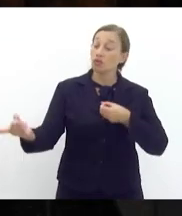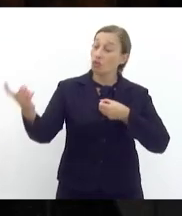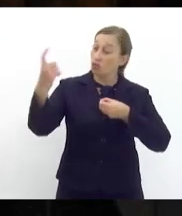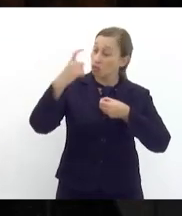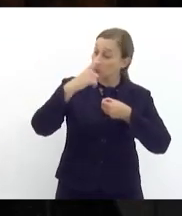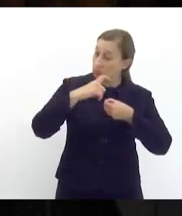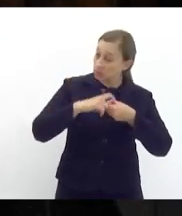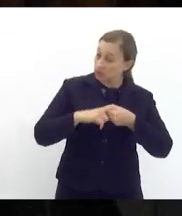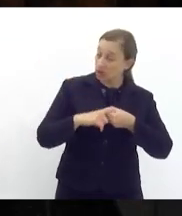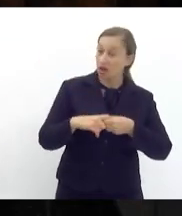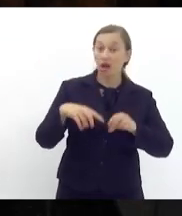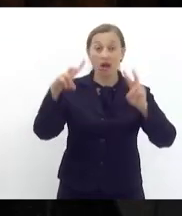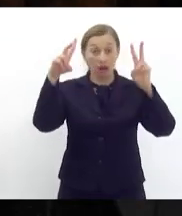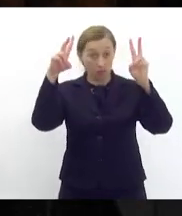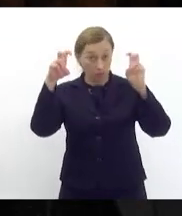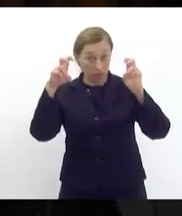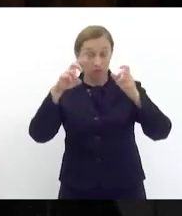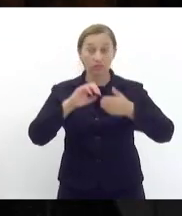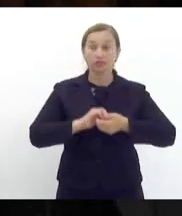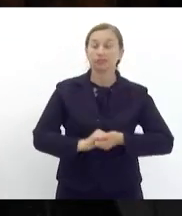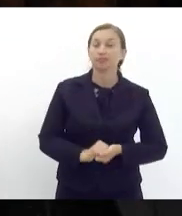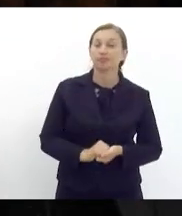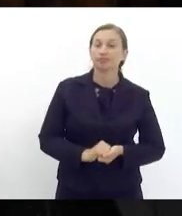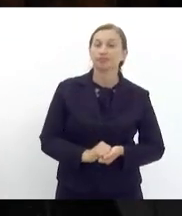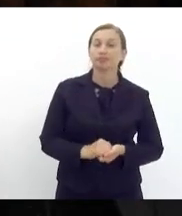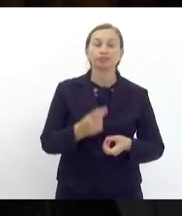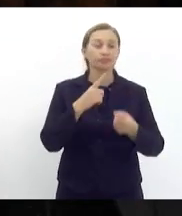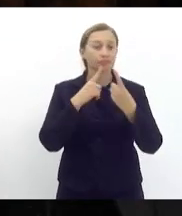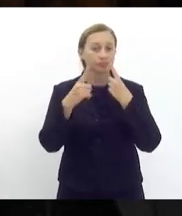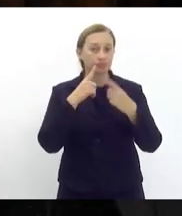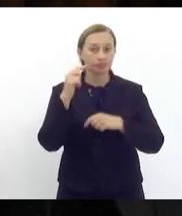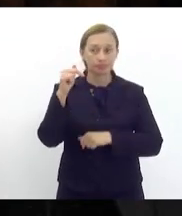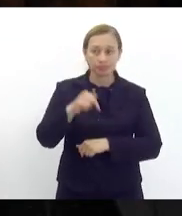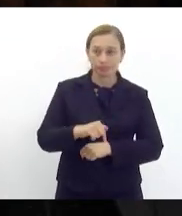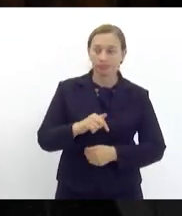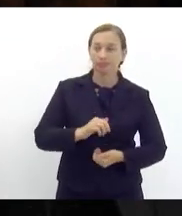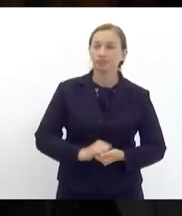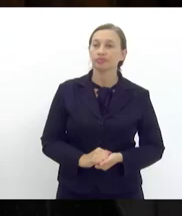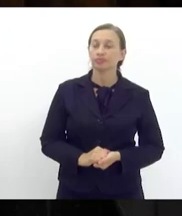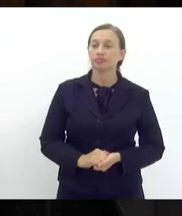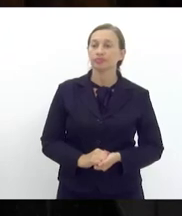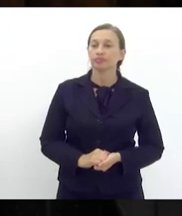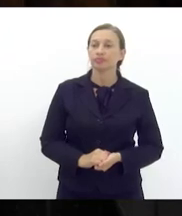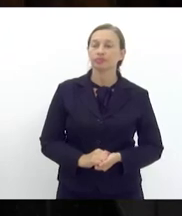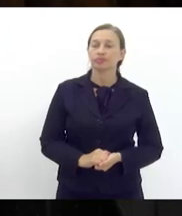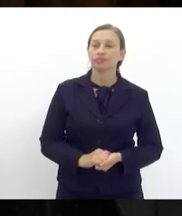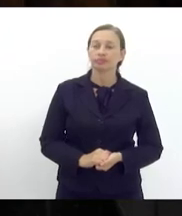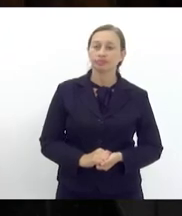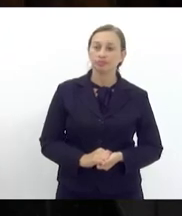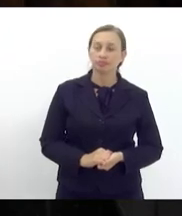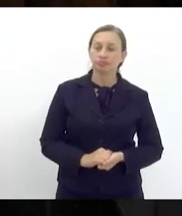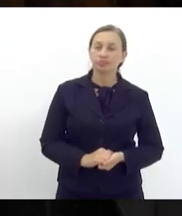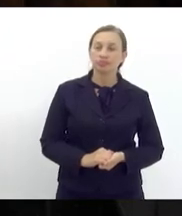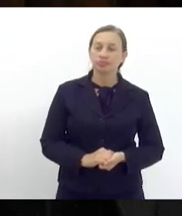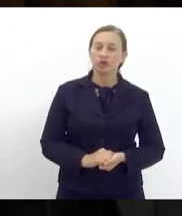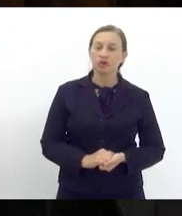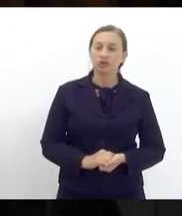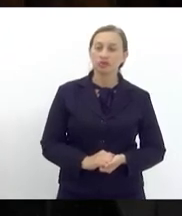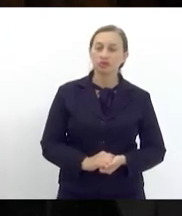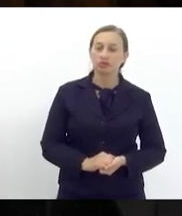ao tema que discutir aqui no expediente